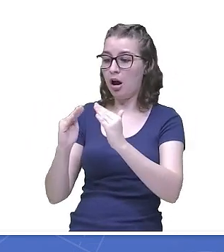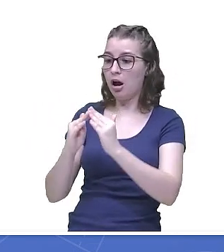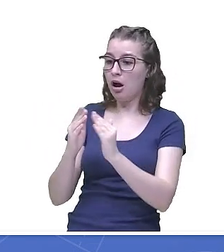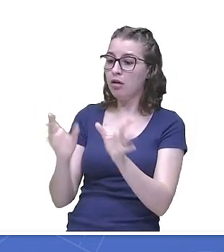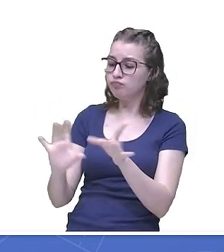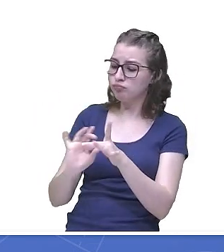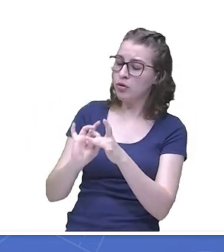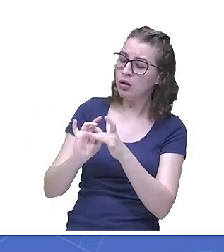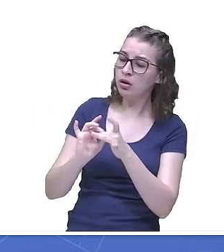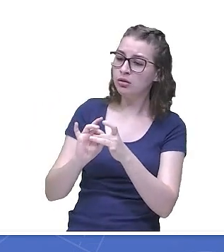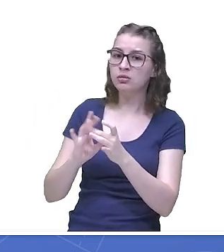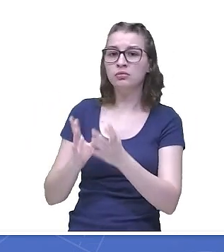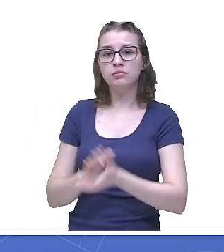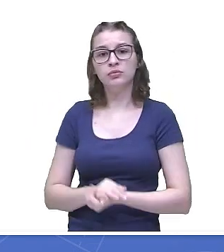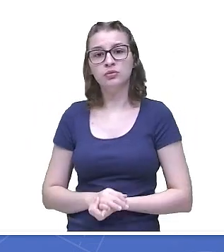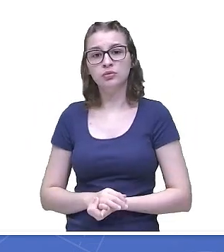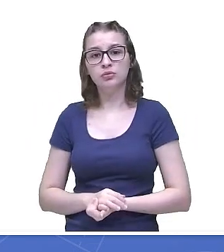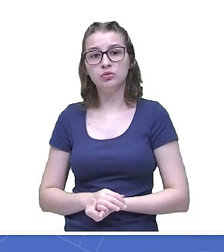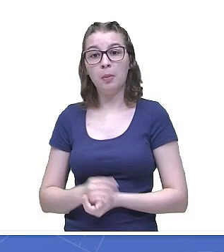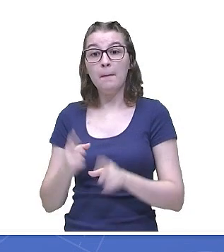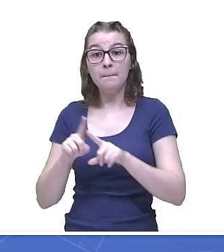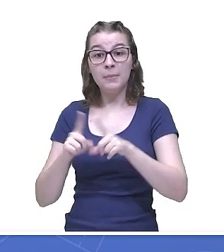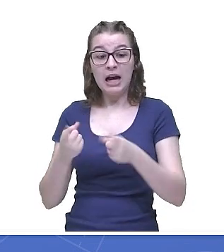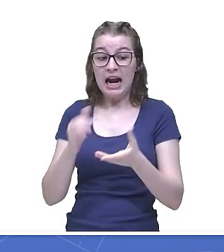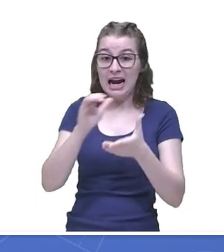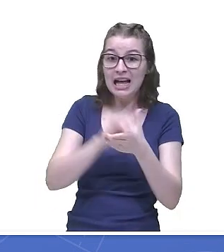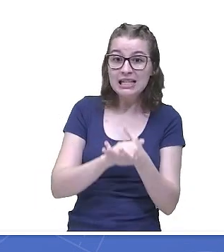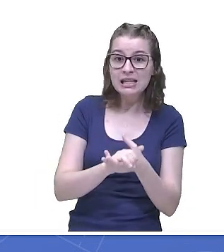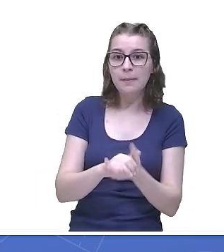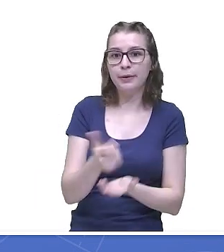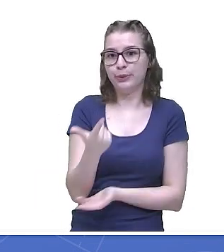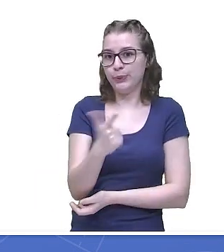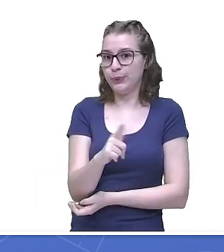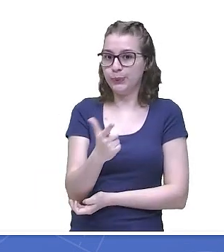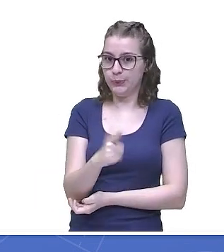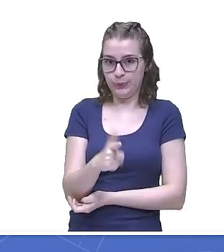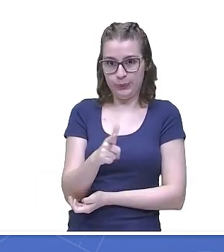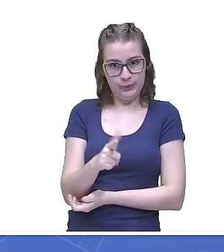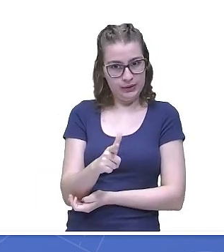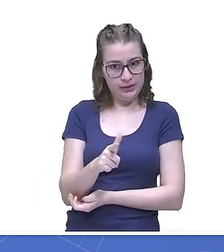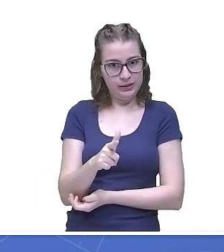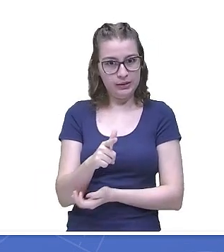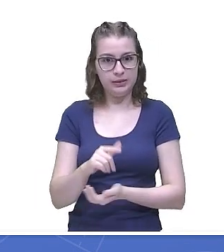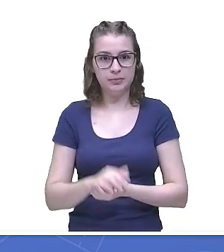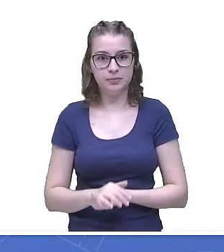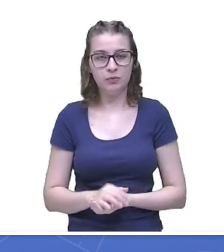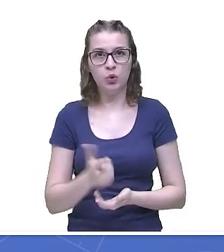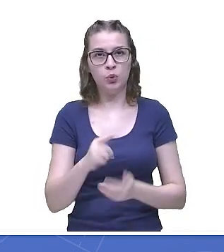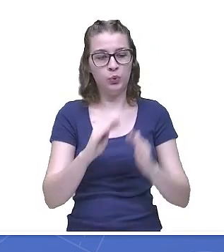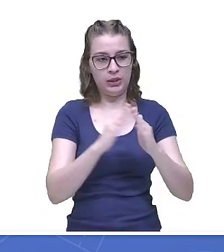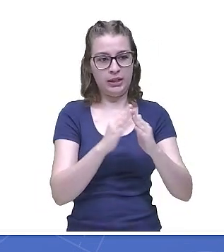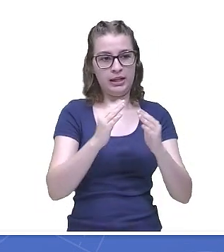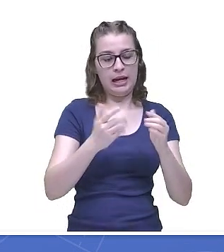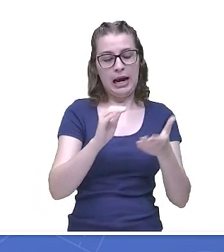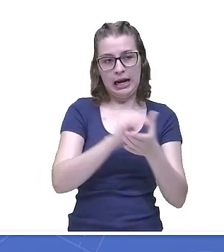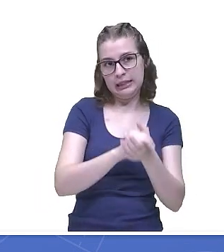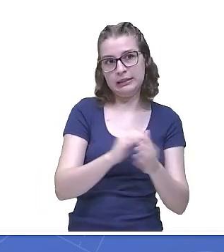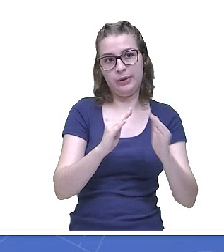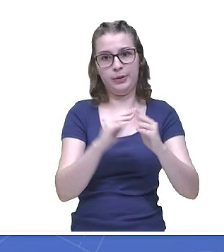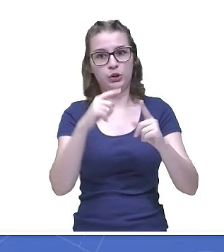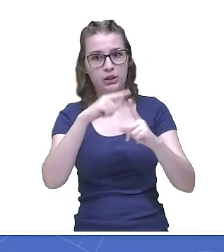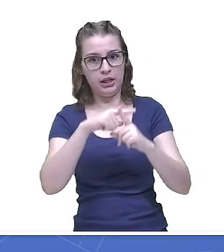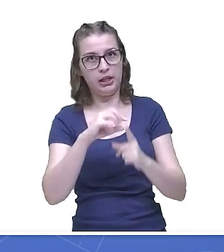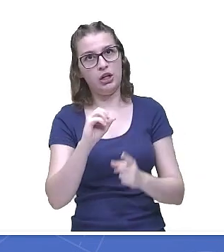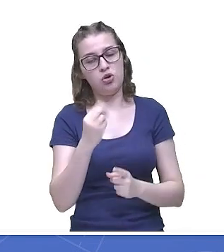decidem viver juntas sem quaisquer formalidades, nem civil, nem religiosa. Simplesmente, ó,